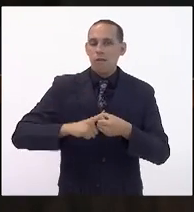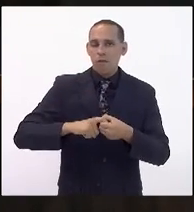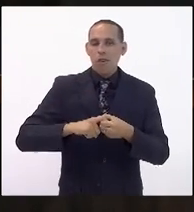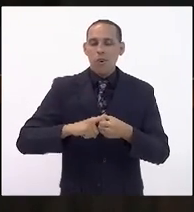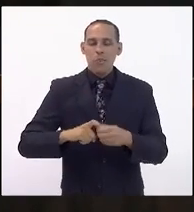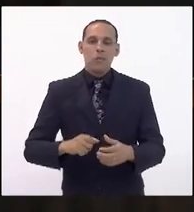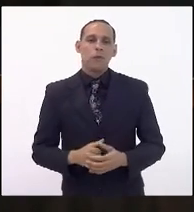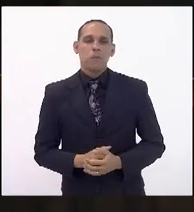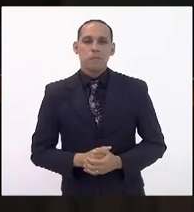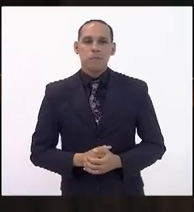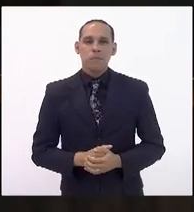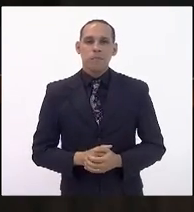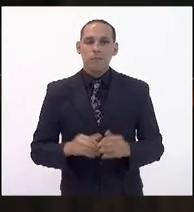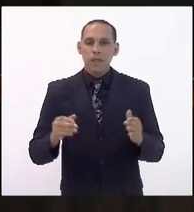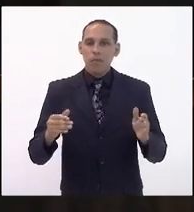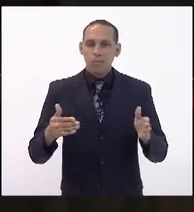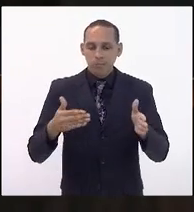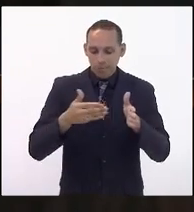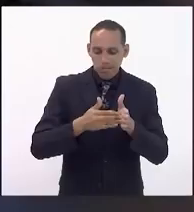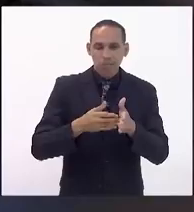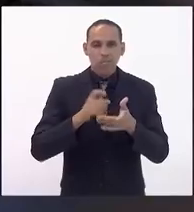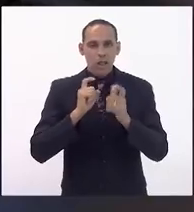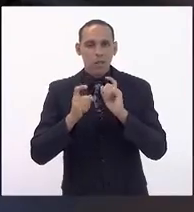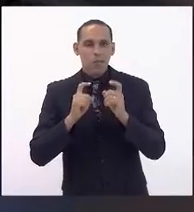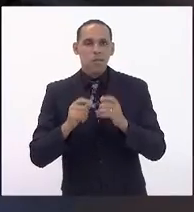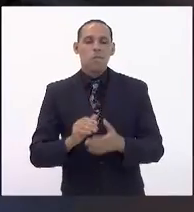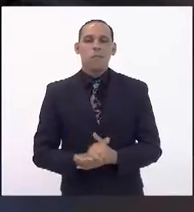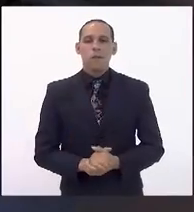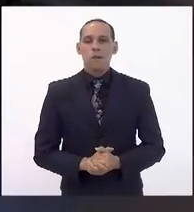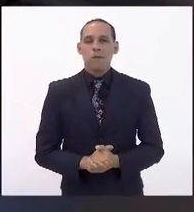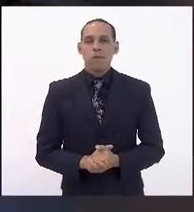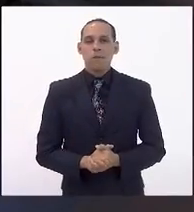bordo do dia está suspensa a sessão